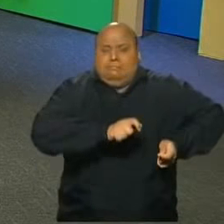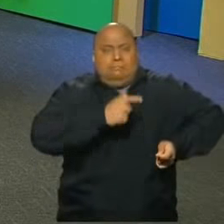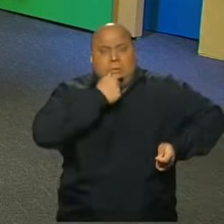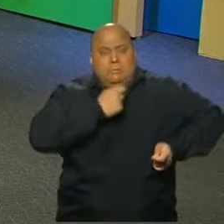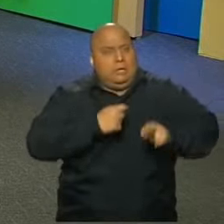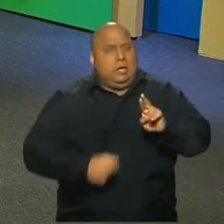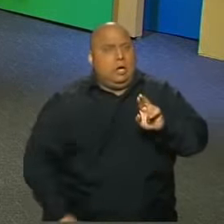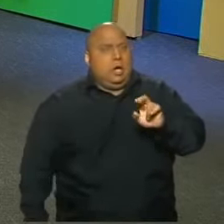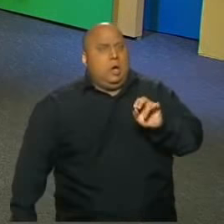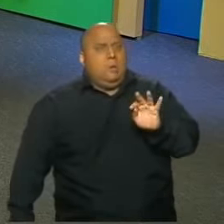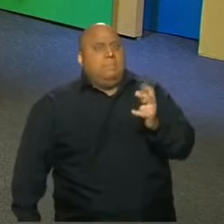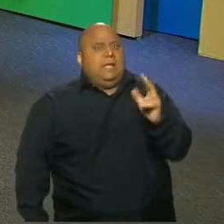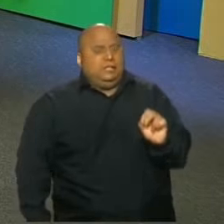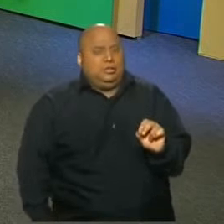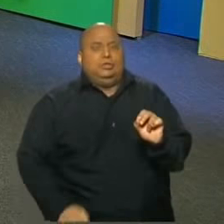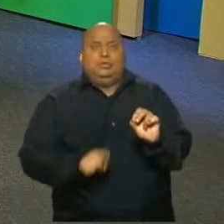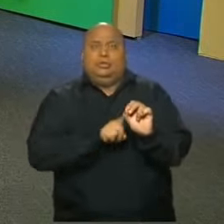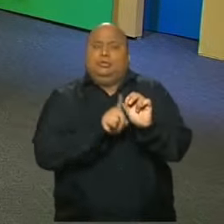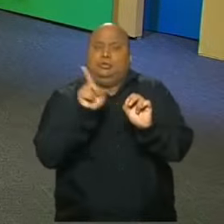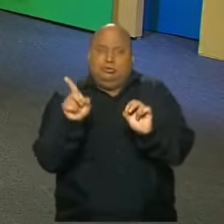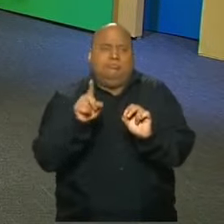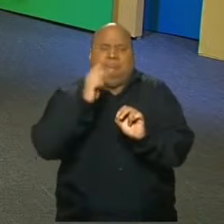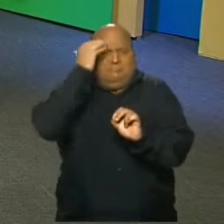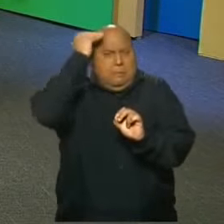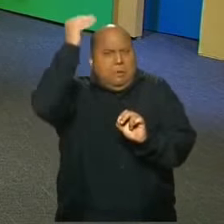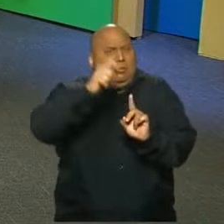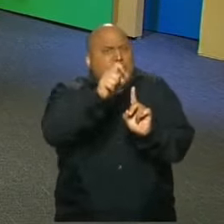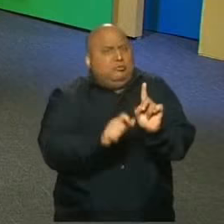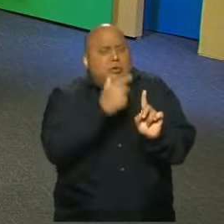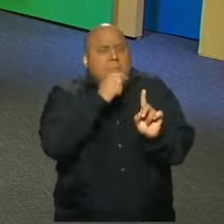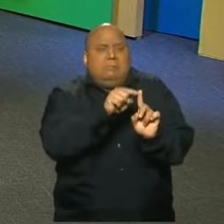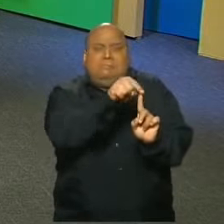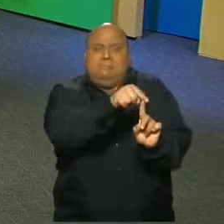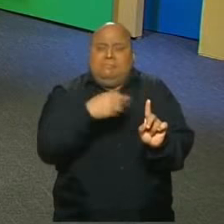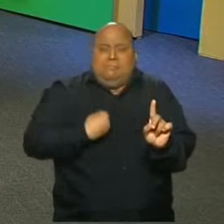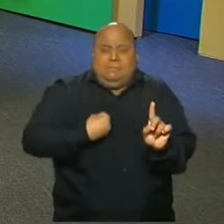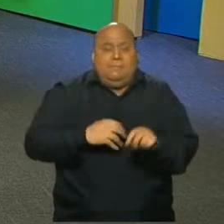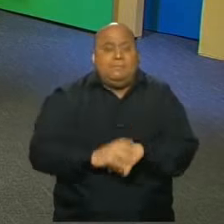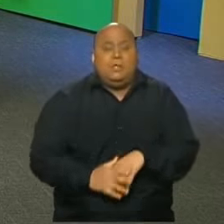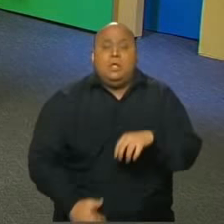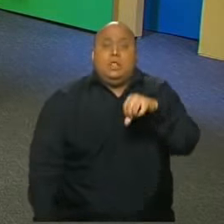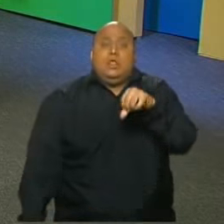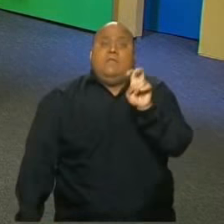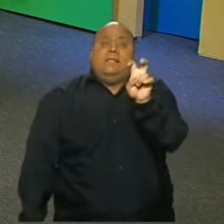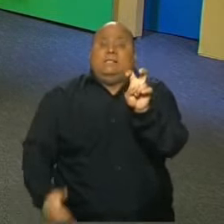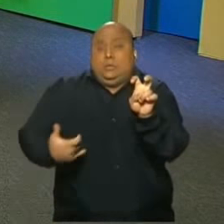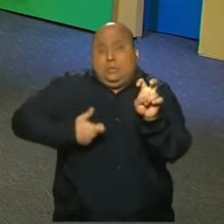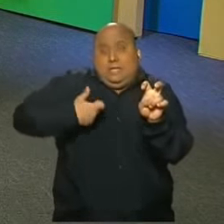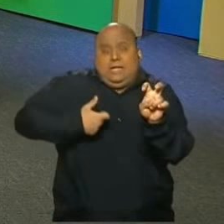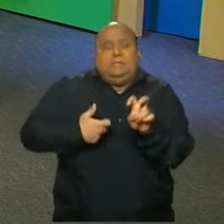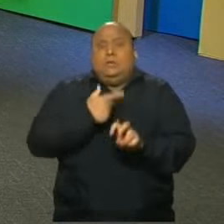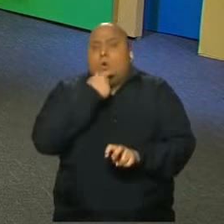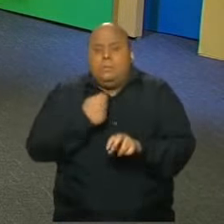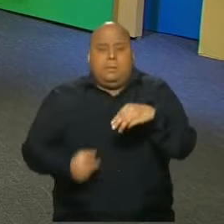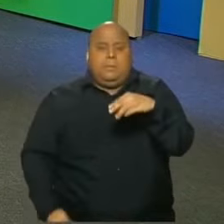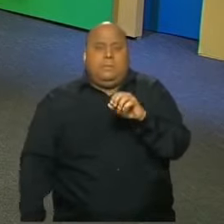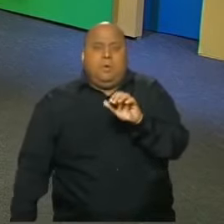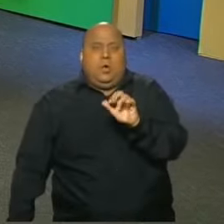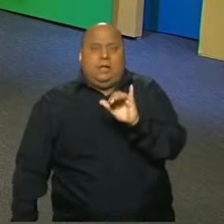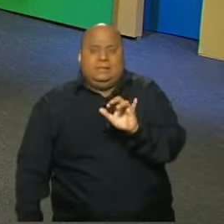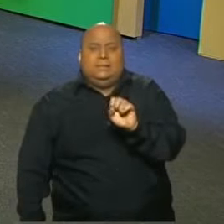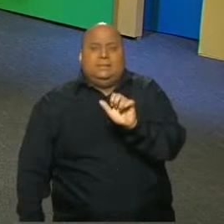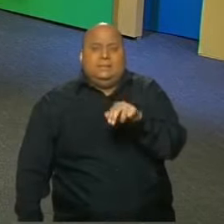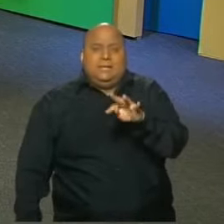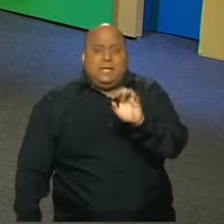percussão, Robertinho Silva, de Marechal Hermes para o mundo, hein? Para tudo. Também os 95 anos do grande maestro Moacir Santos. Isso.